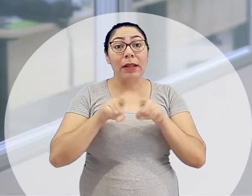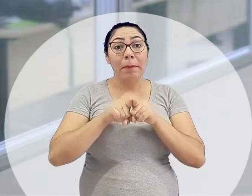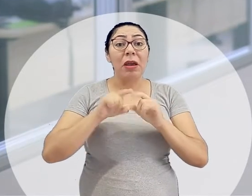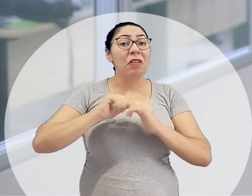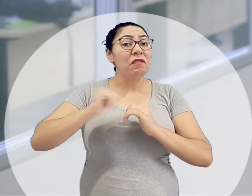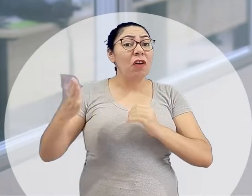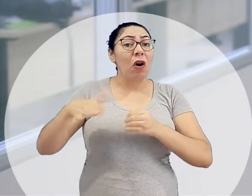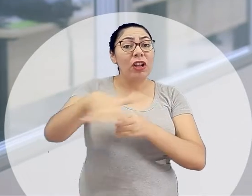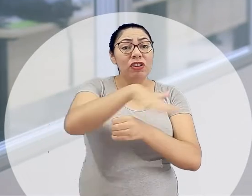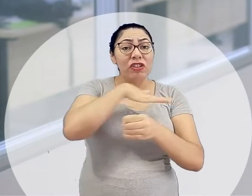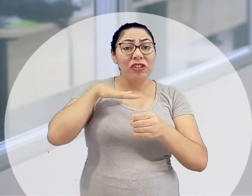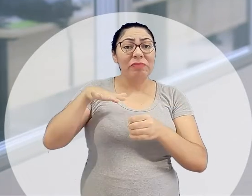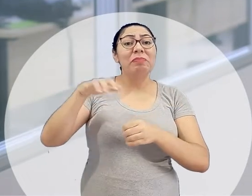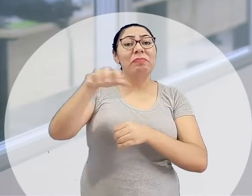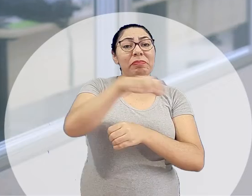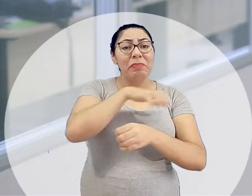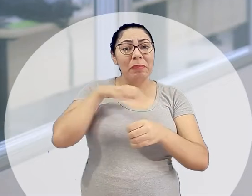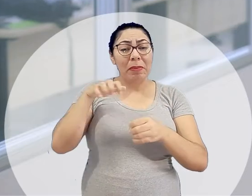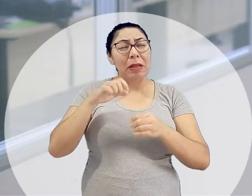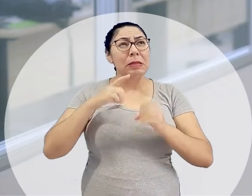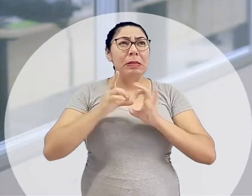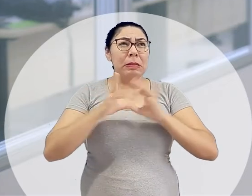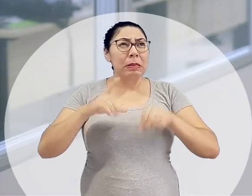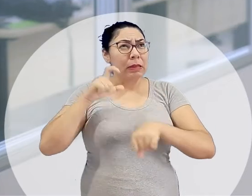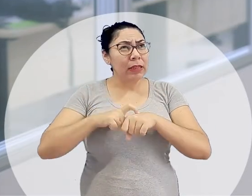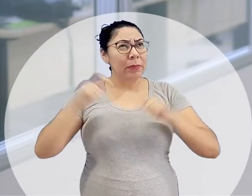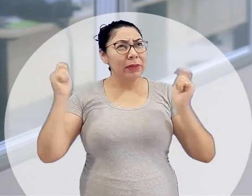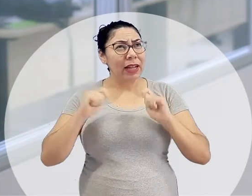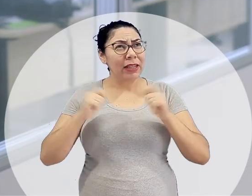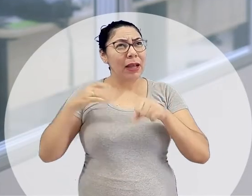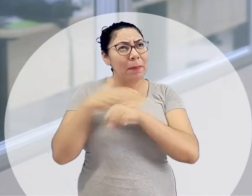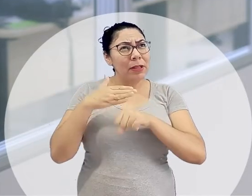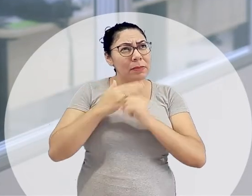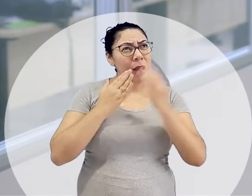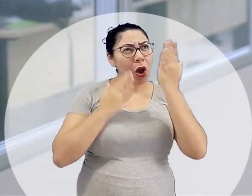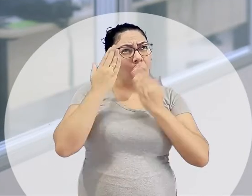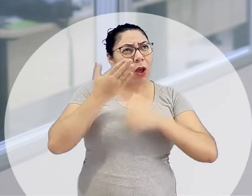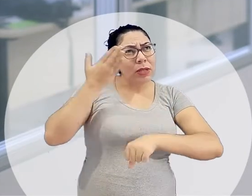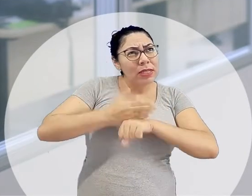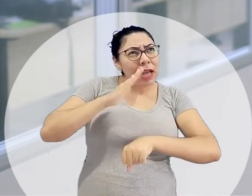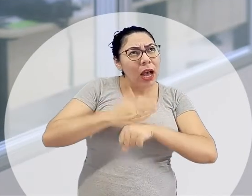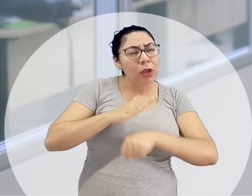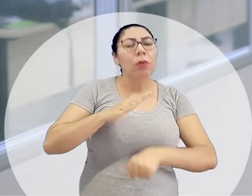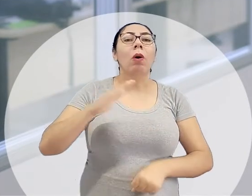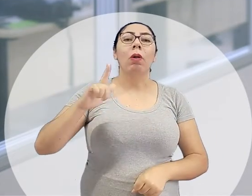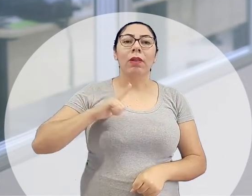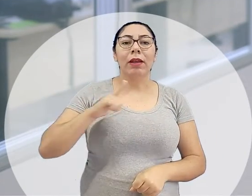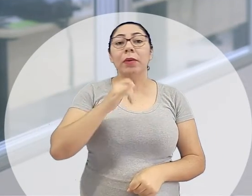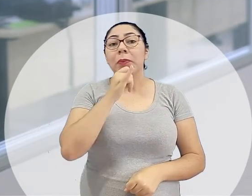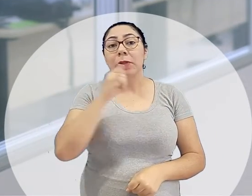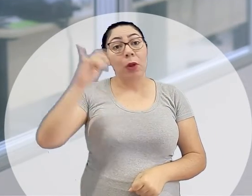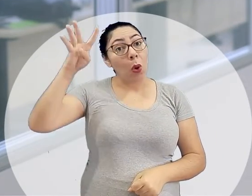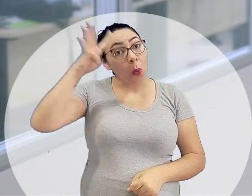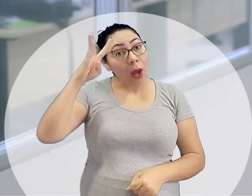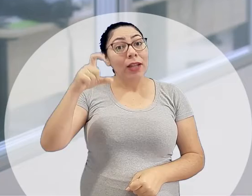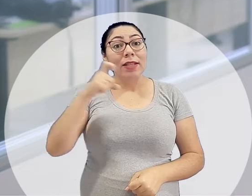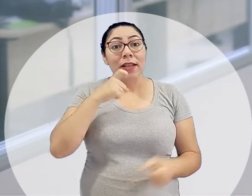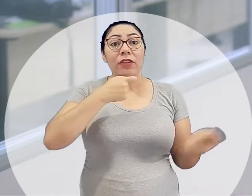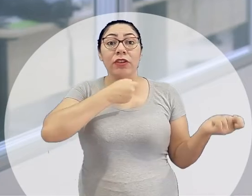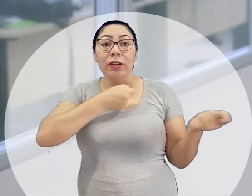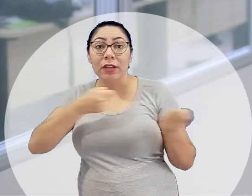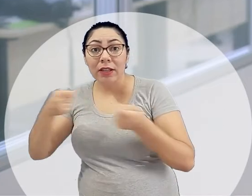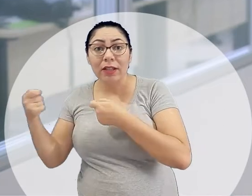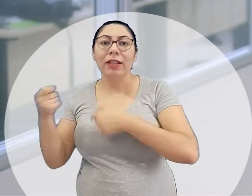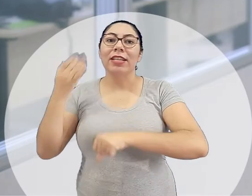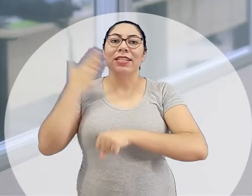membros da comunidade externa com disponibilidade de tempo para as atividades. Os ensaios eles acontecem todas as quartas e sextas-feiras, das